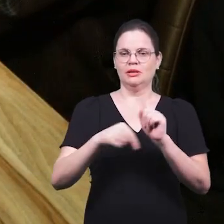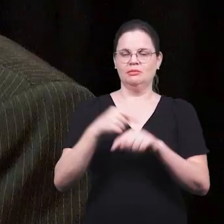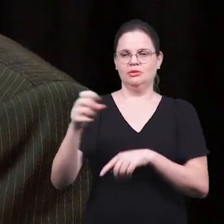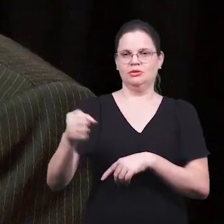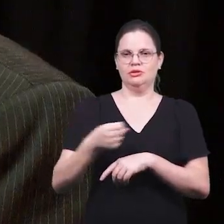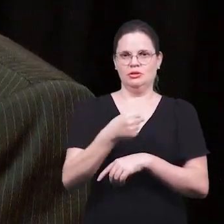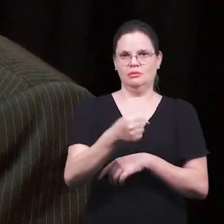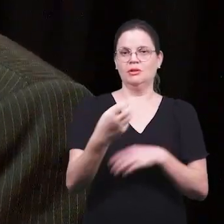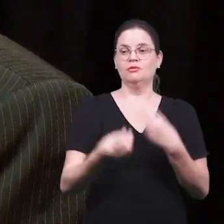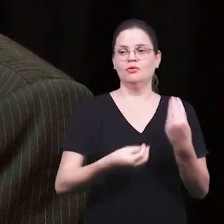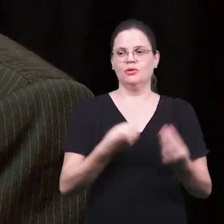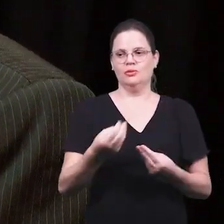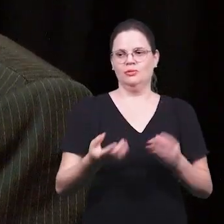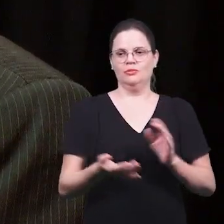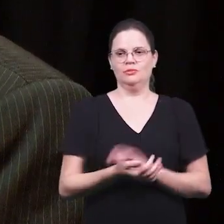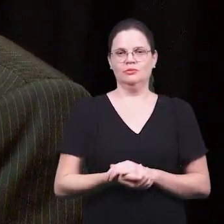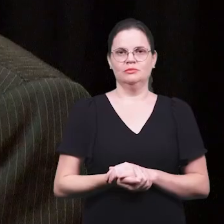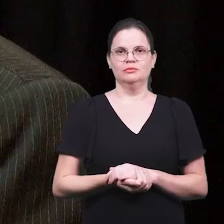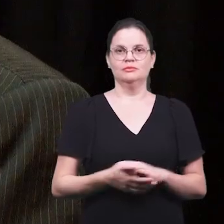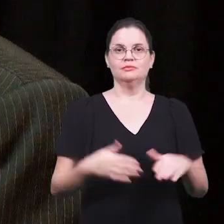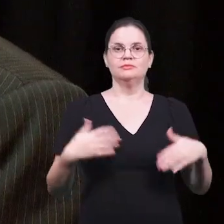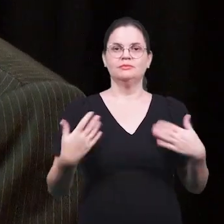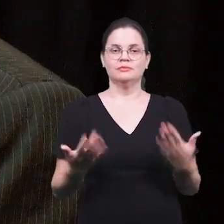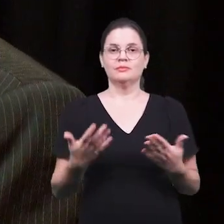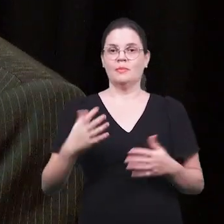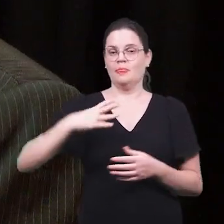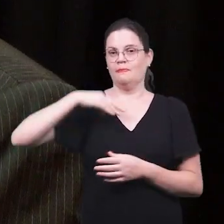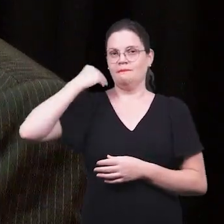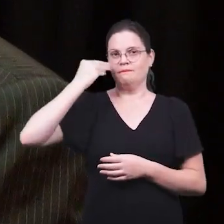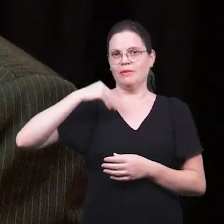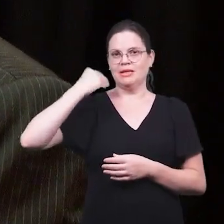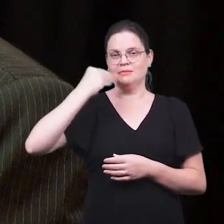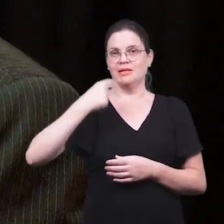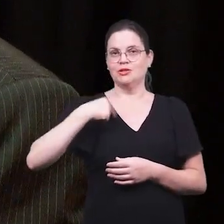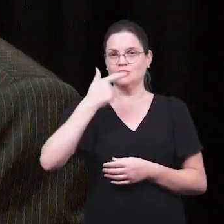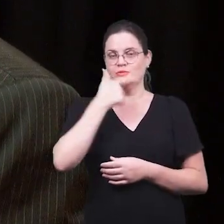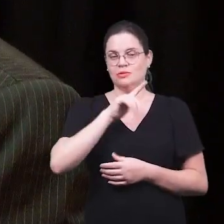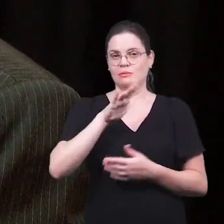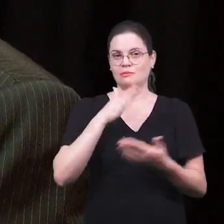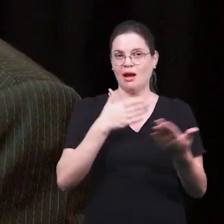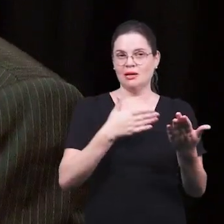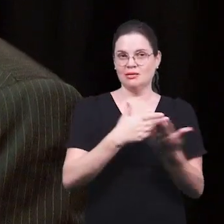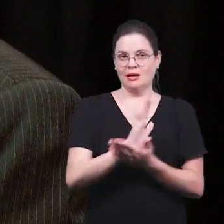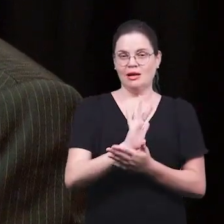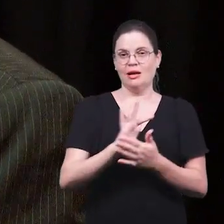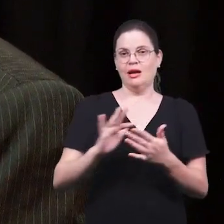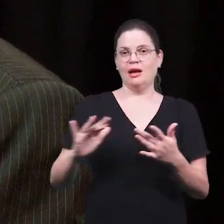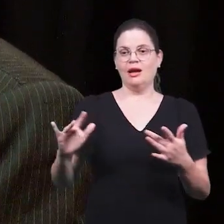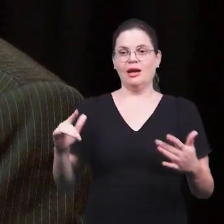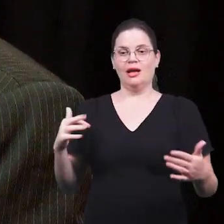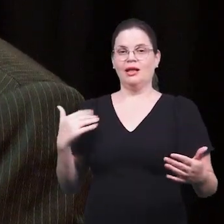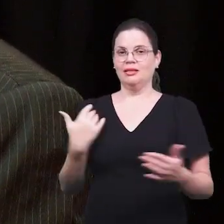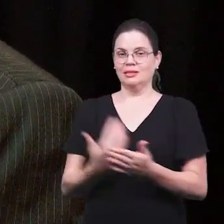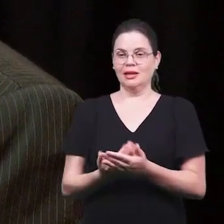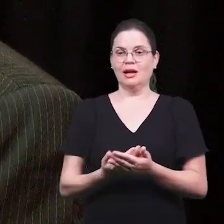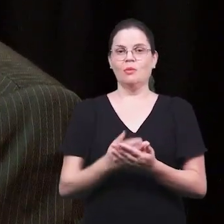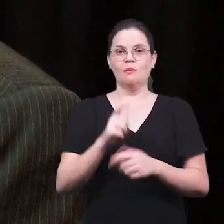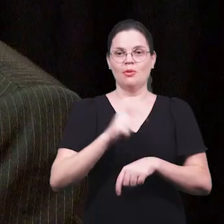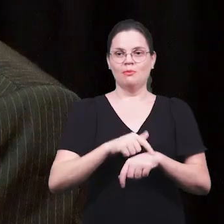depois? Júlio, então, a experiência de passar até chegar ao curso de